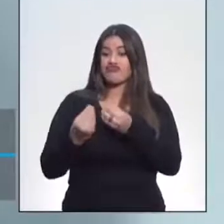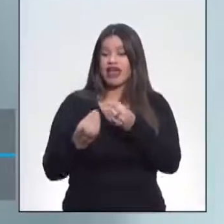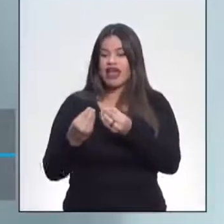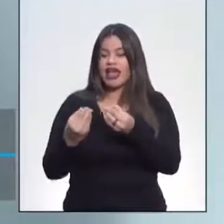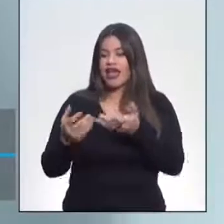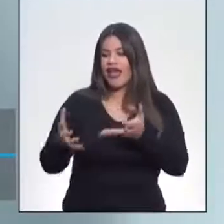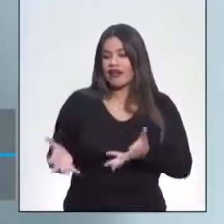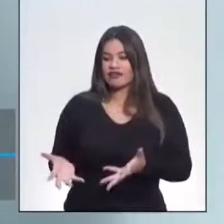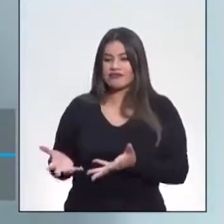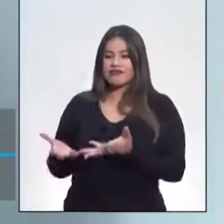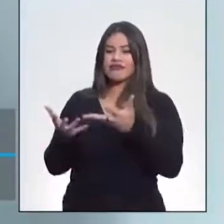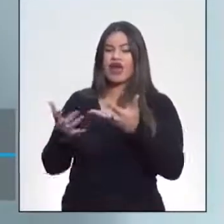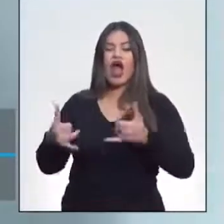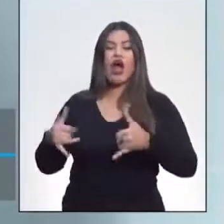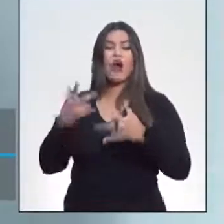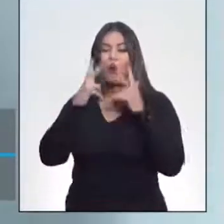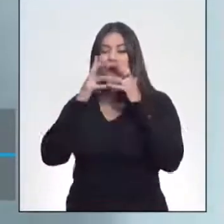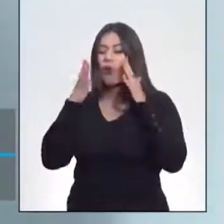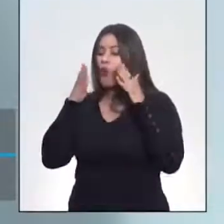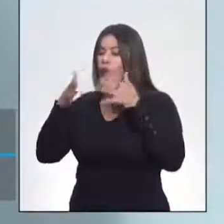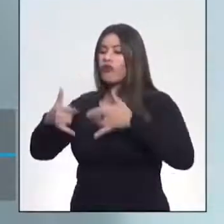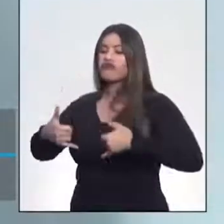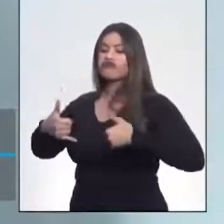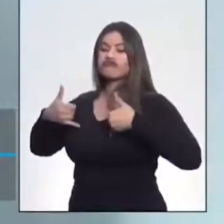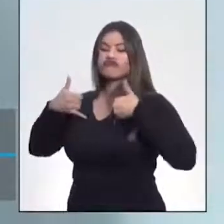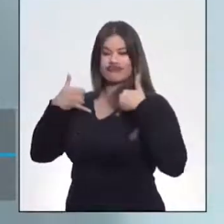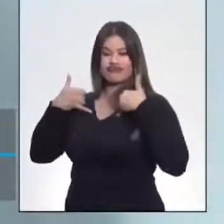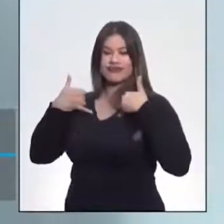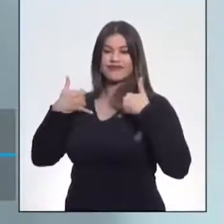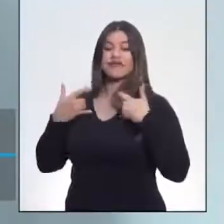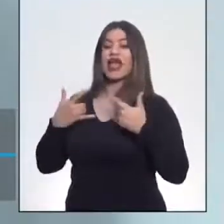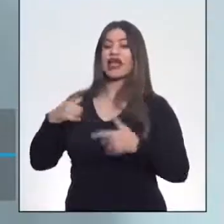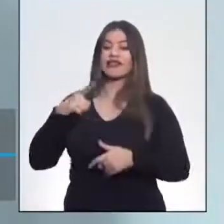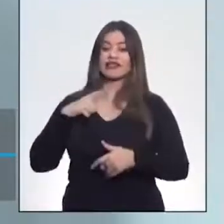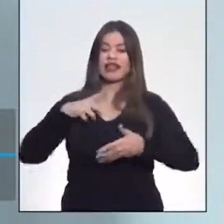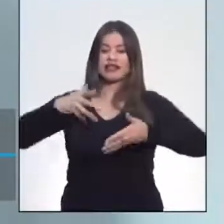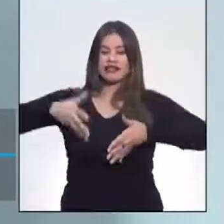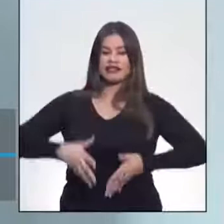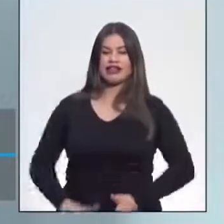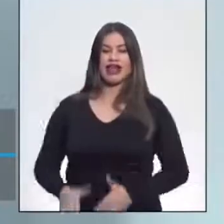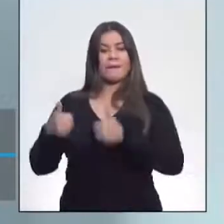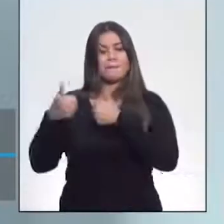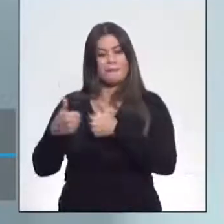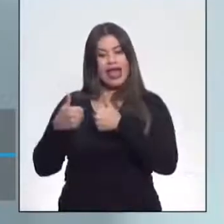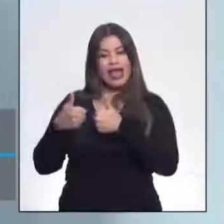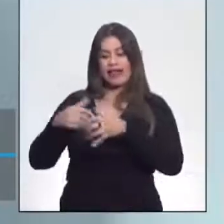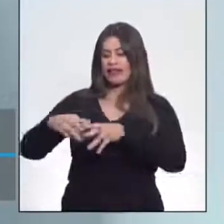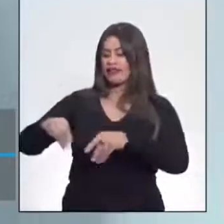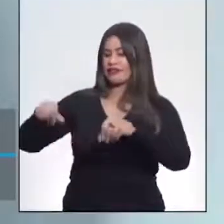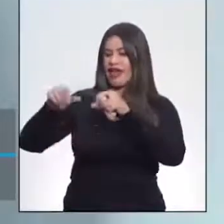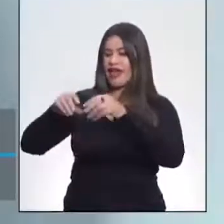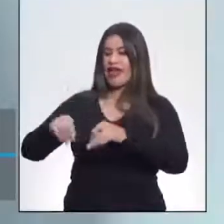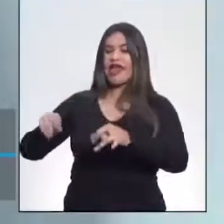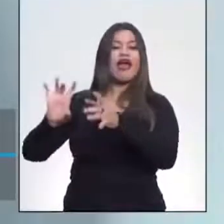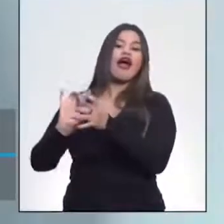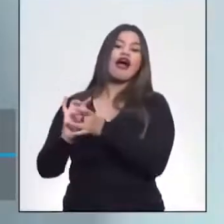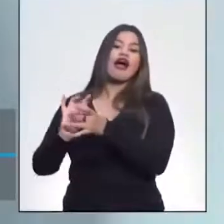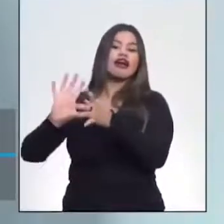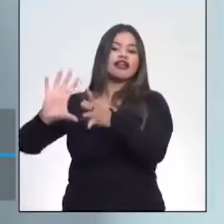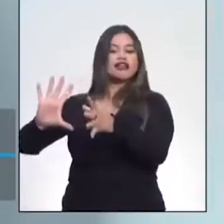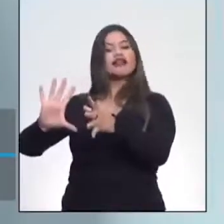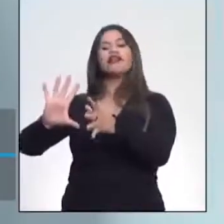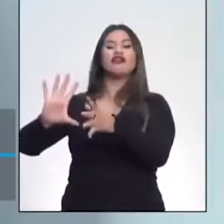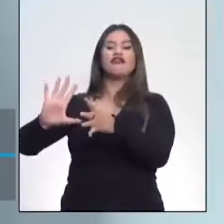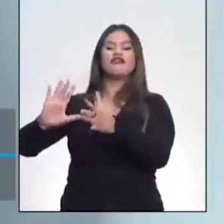nós temos uma divisão social acontecendo nós temos aí os bem nascidos com terras livres que tem ali uma